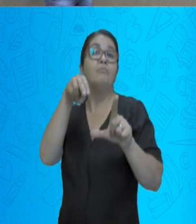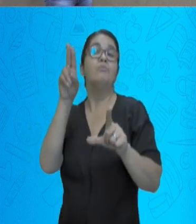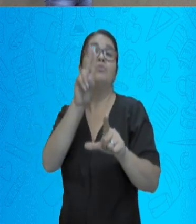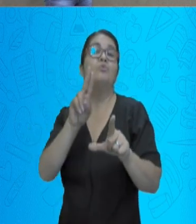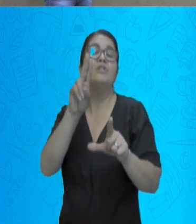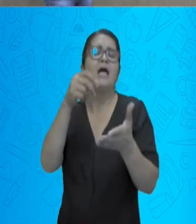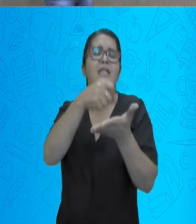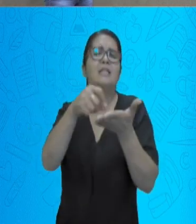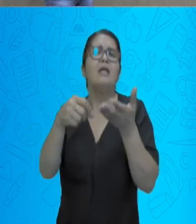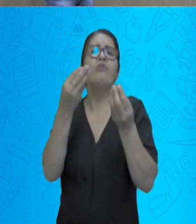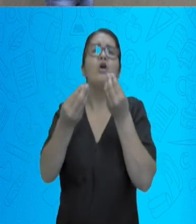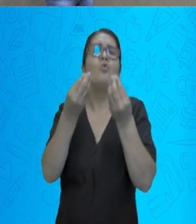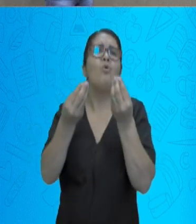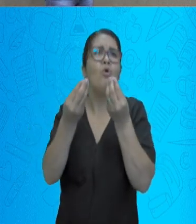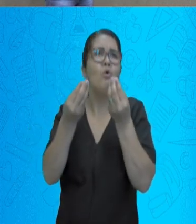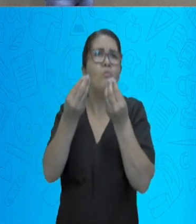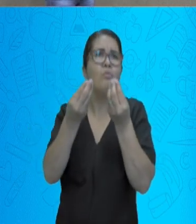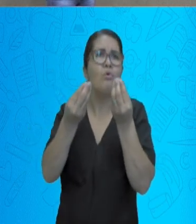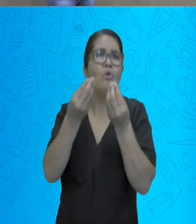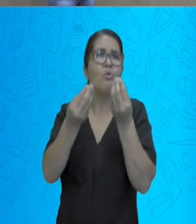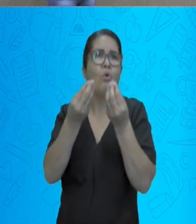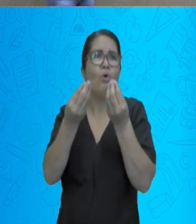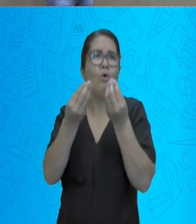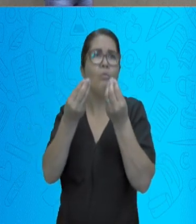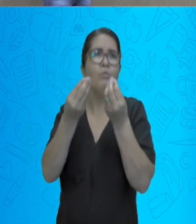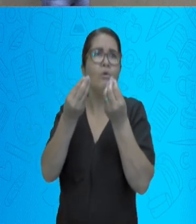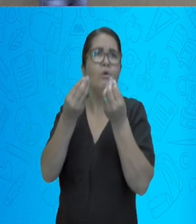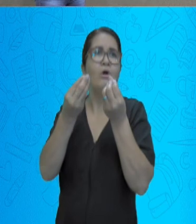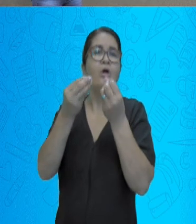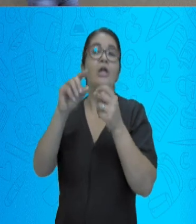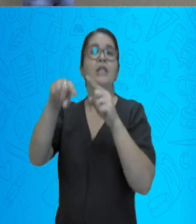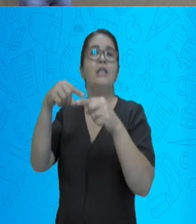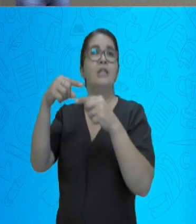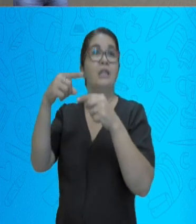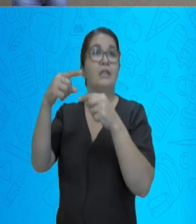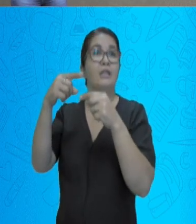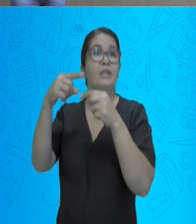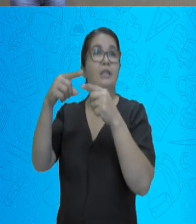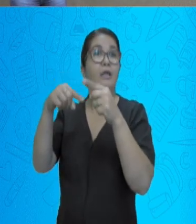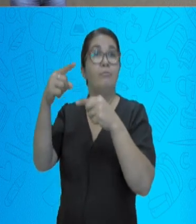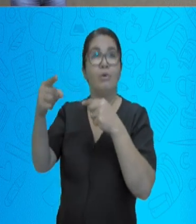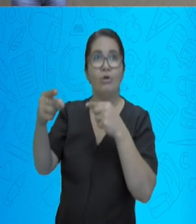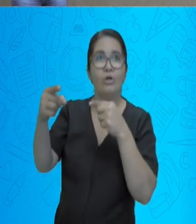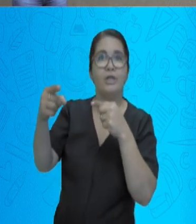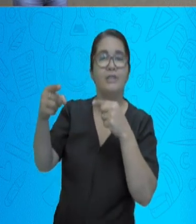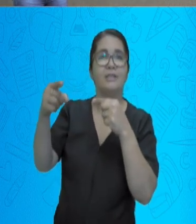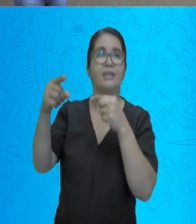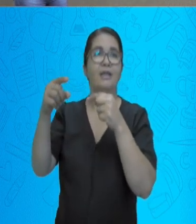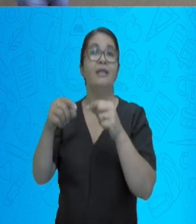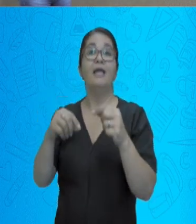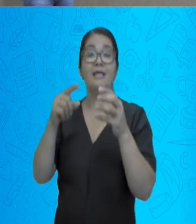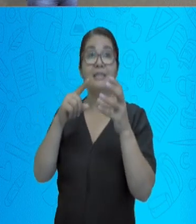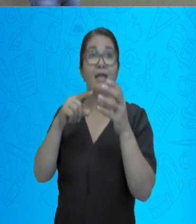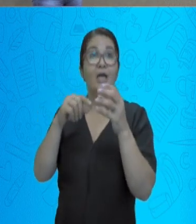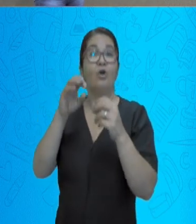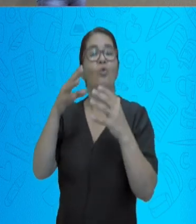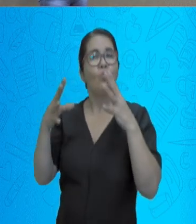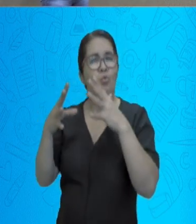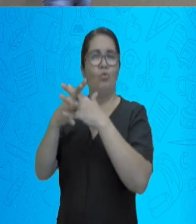Observe as palavras no seu caderno do seu dia a dia. Você pode observar em revistas, jornais